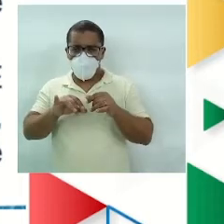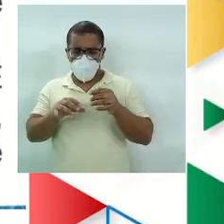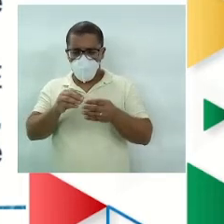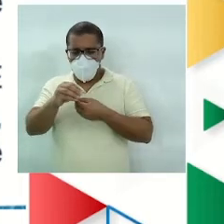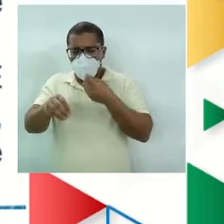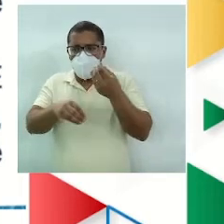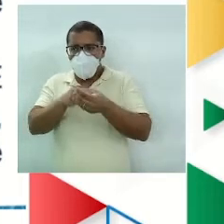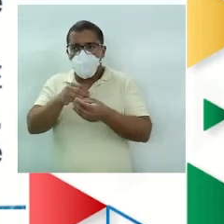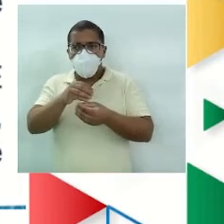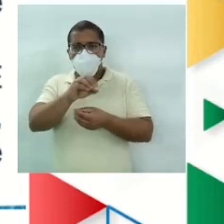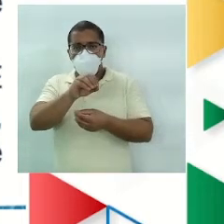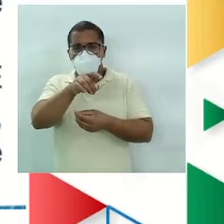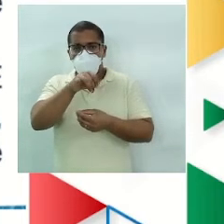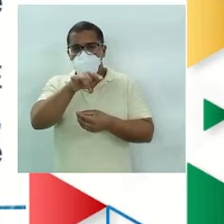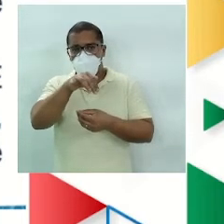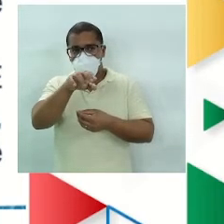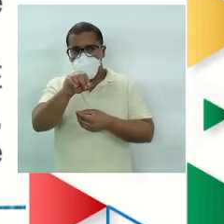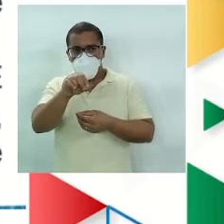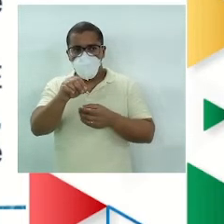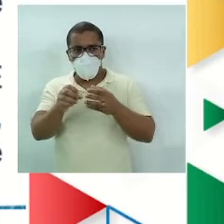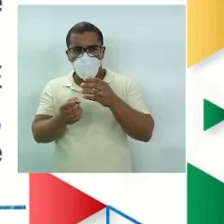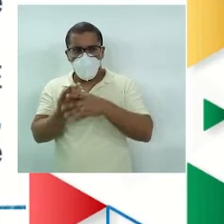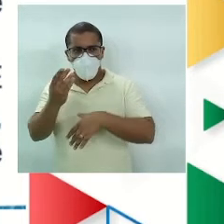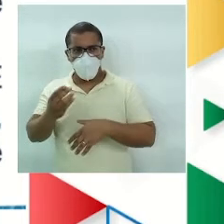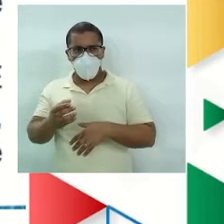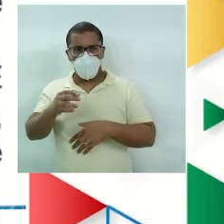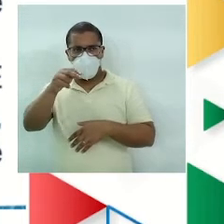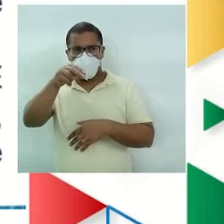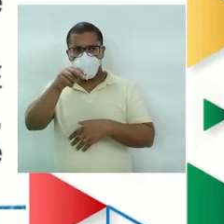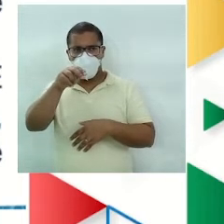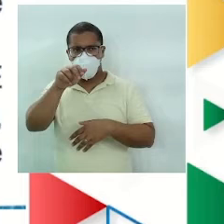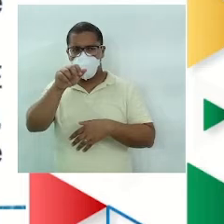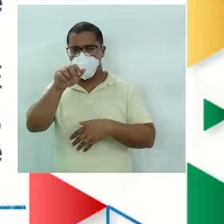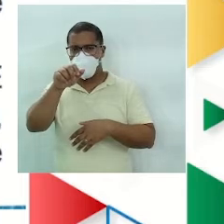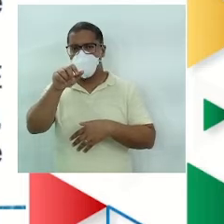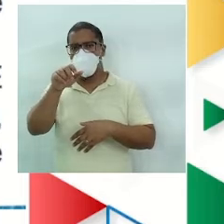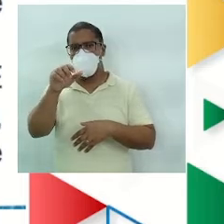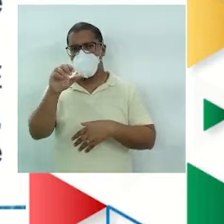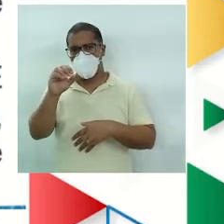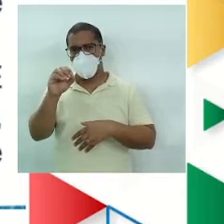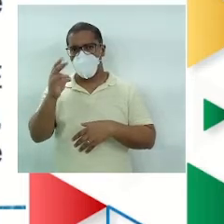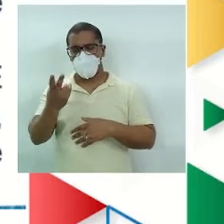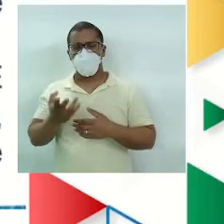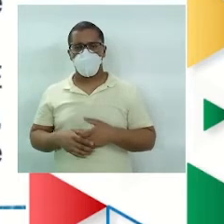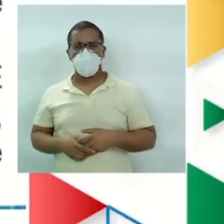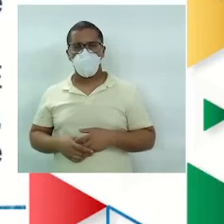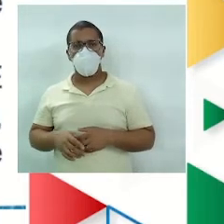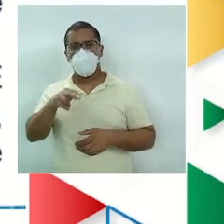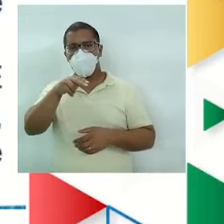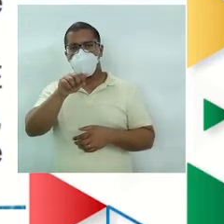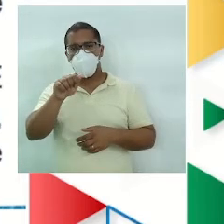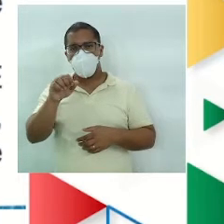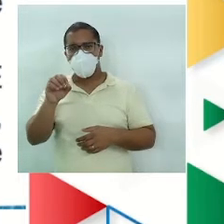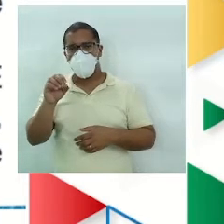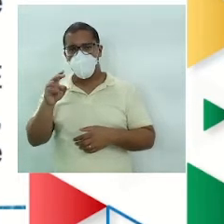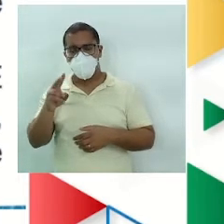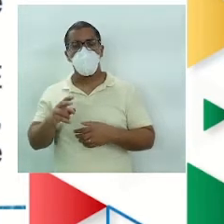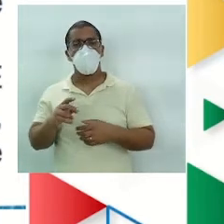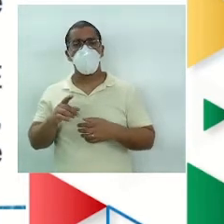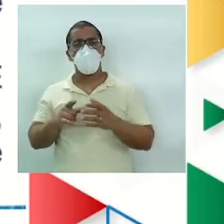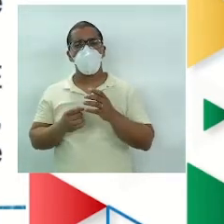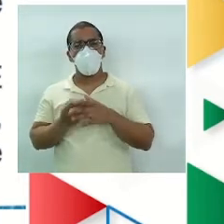nitrogênio, formando o óxido de nitrogênio. É usado em motores de combustão interna, fornos,